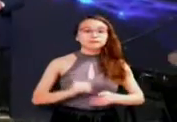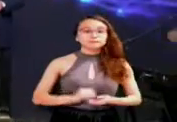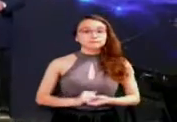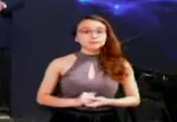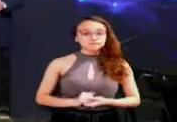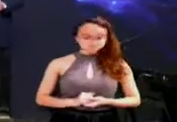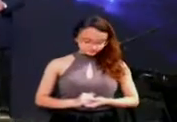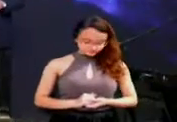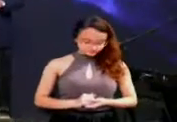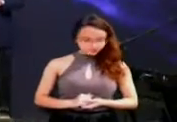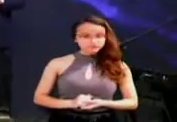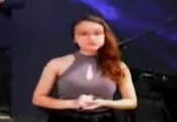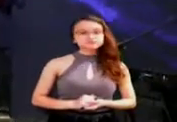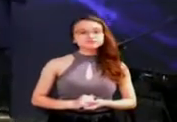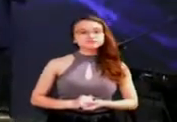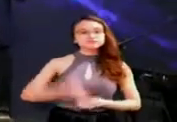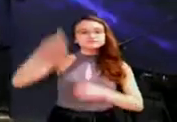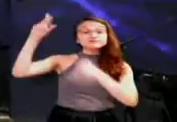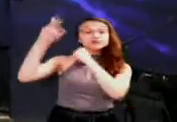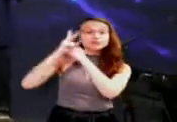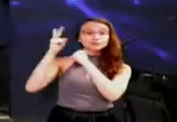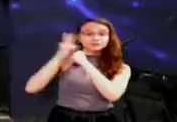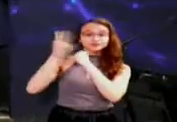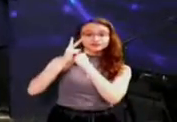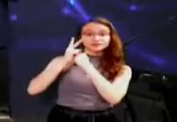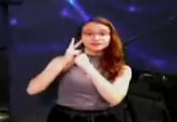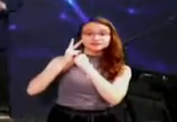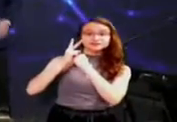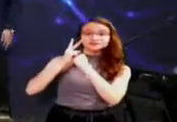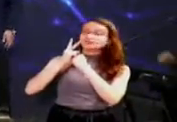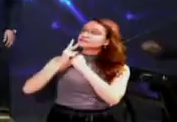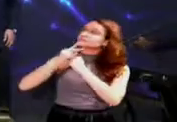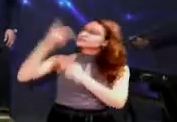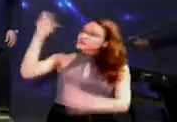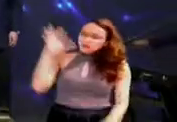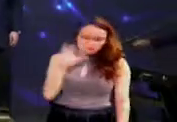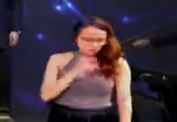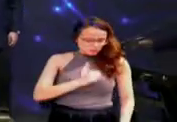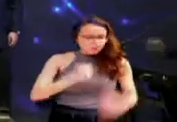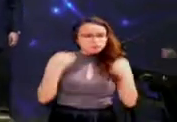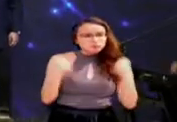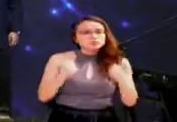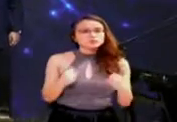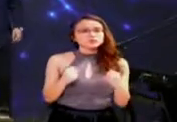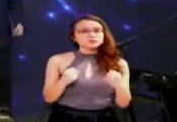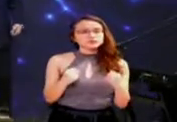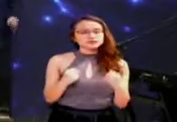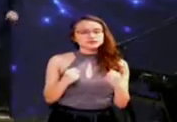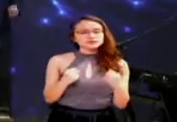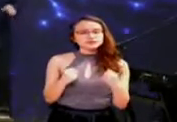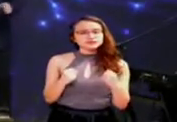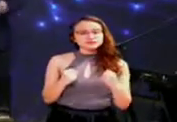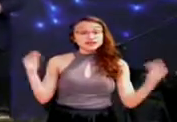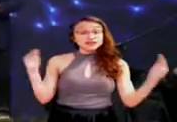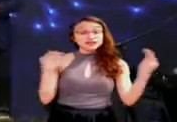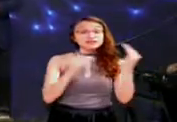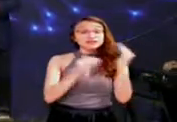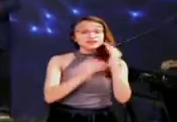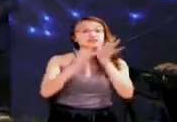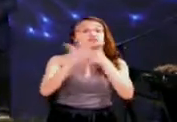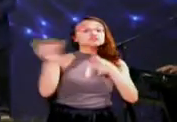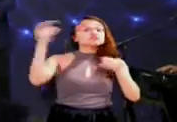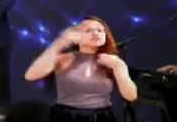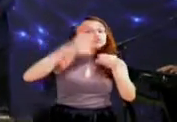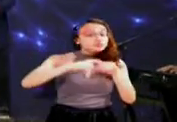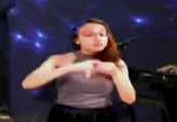Nosso Deus tem nos guardado pelo seu amor, nosso Deus tem nos guardado pelo seu poder, e até nos encontrarmos com Jesus será assim. É isso que